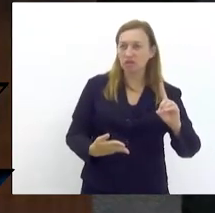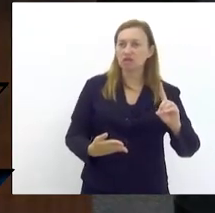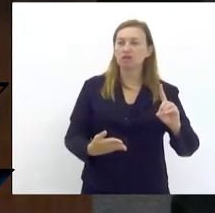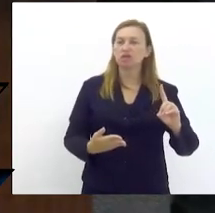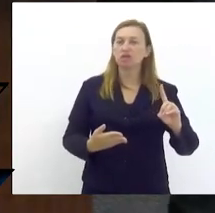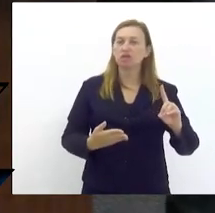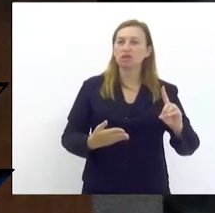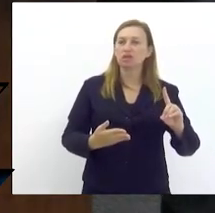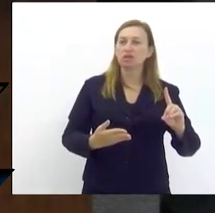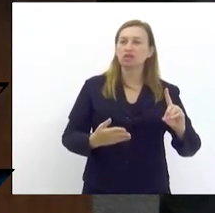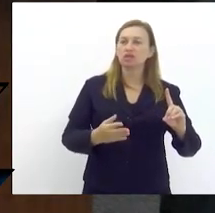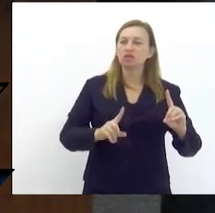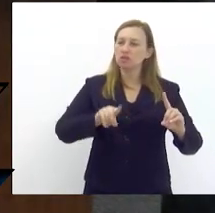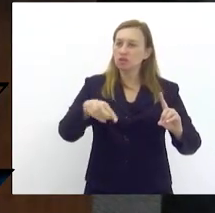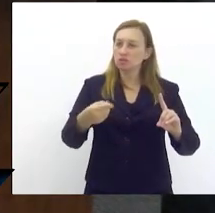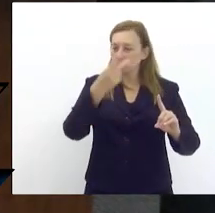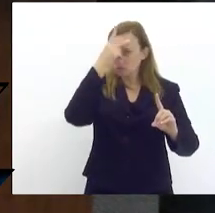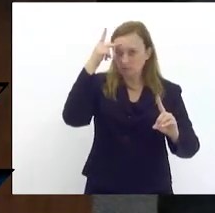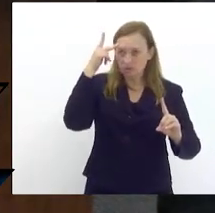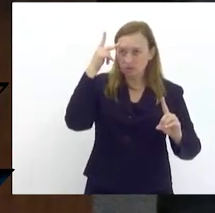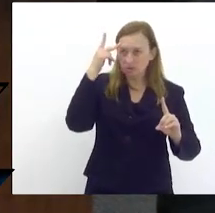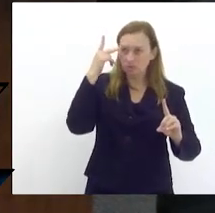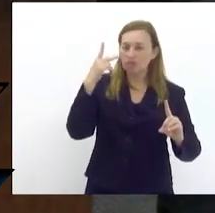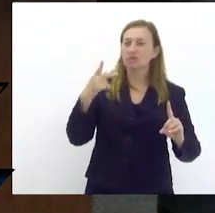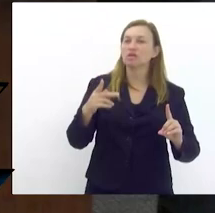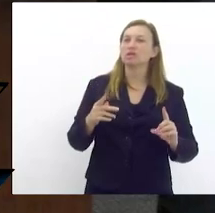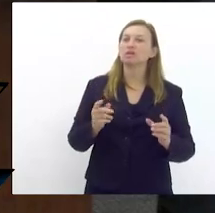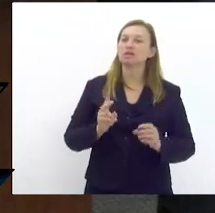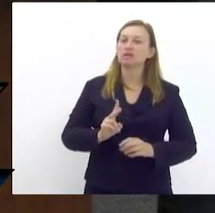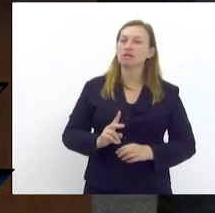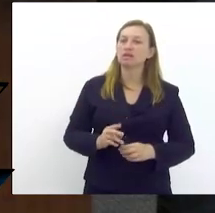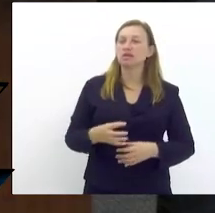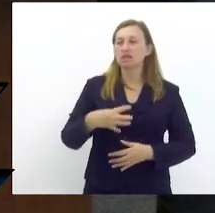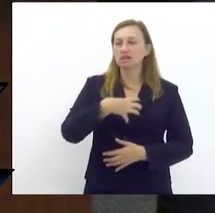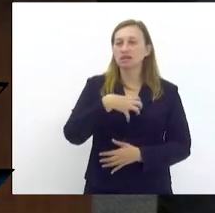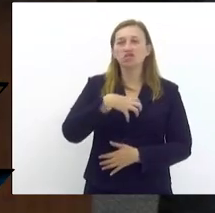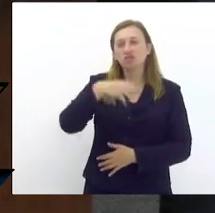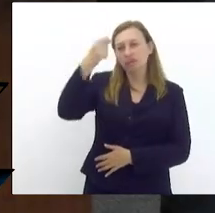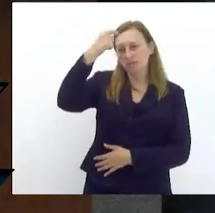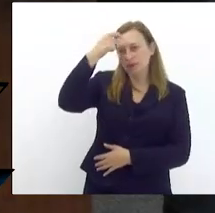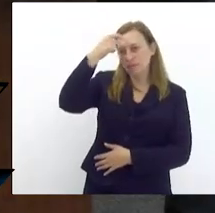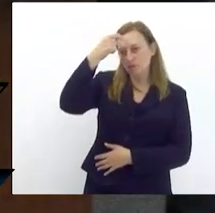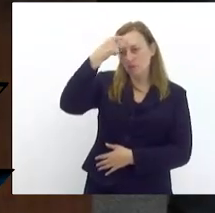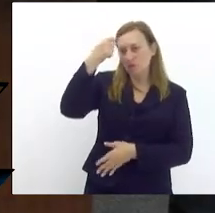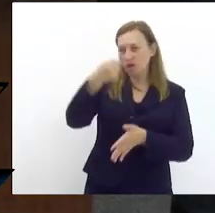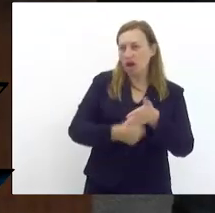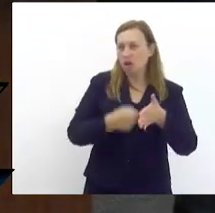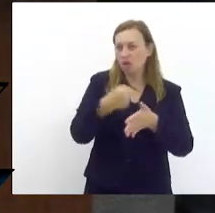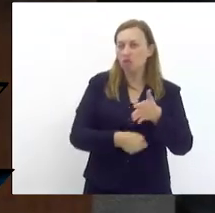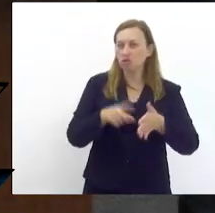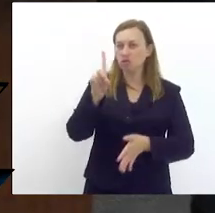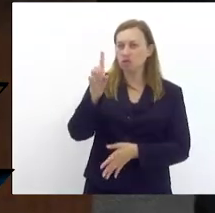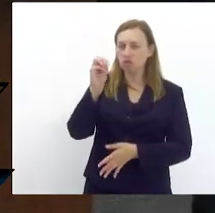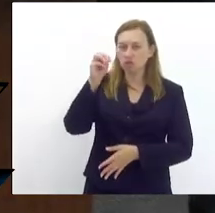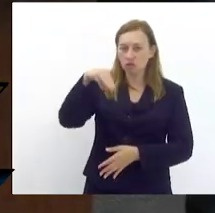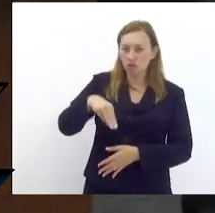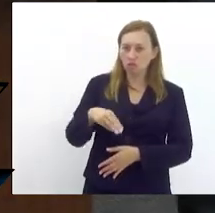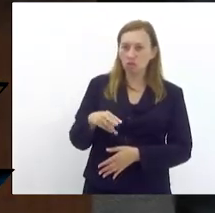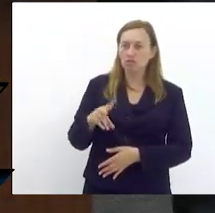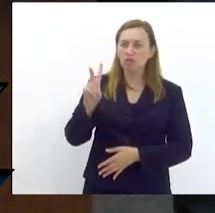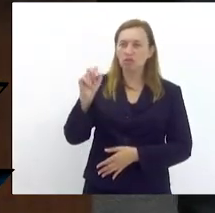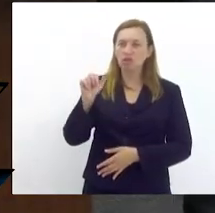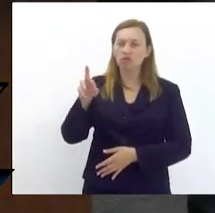homenageados que serão por esse título ou seja daremos sentido a memória a luta de Dom Waldir homenageando aquele